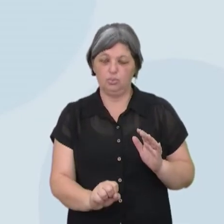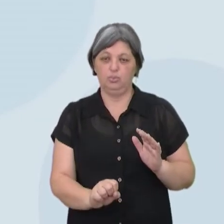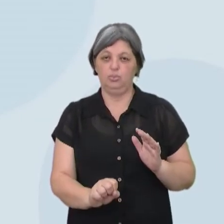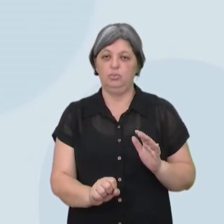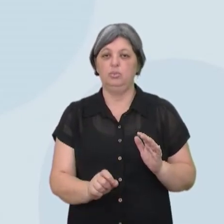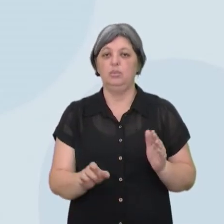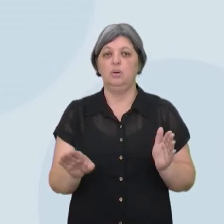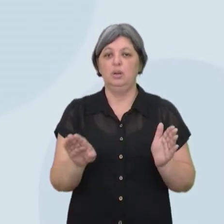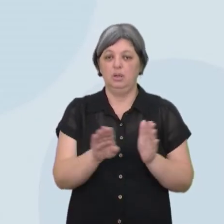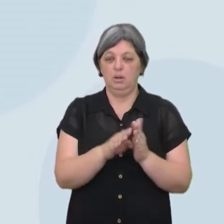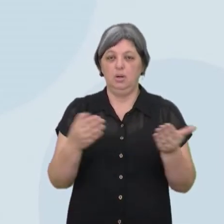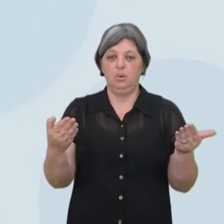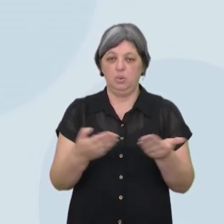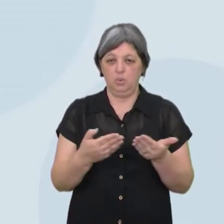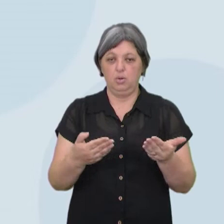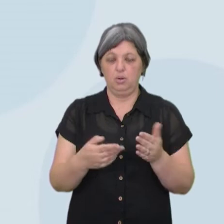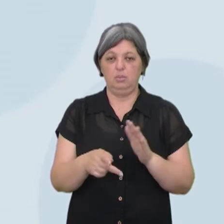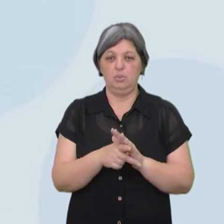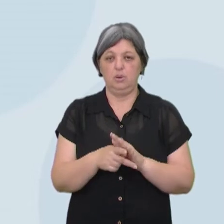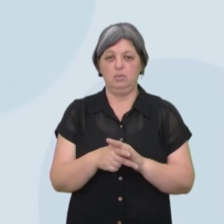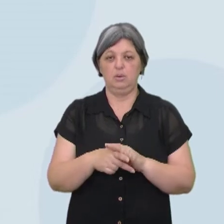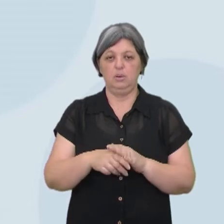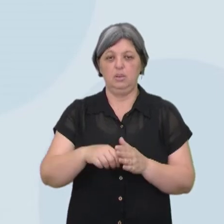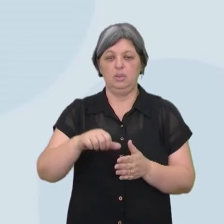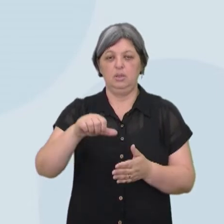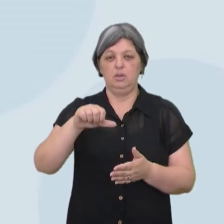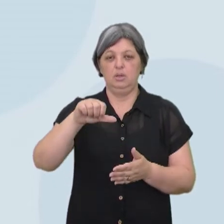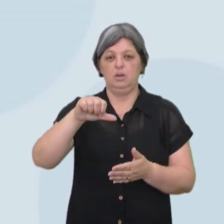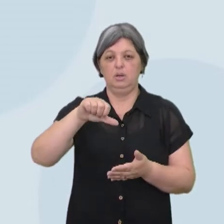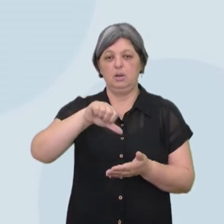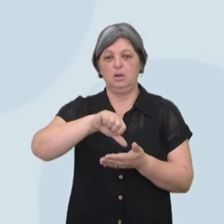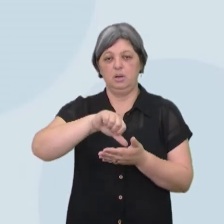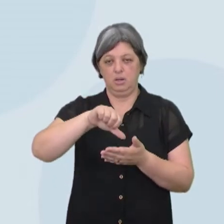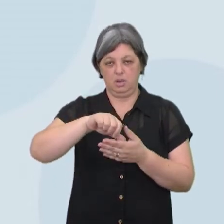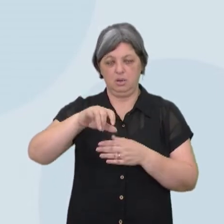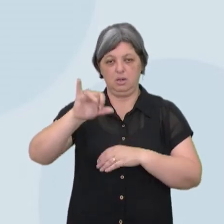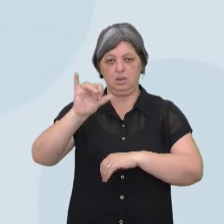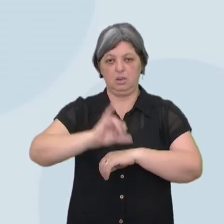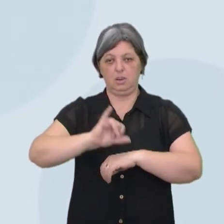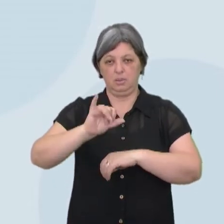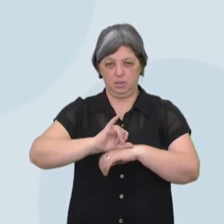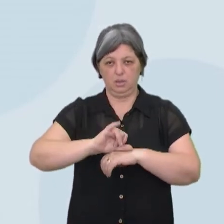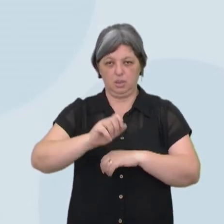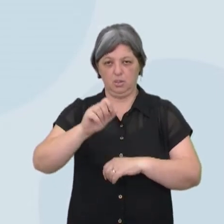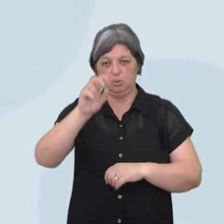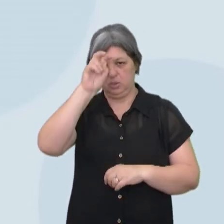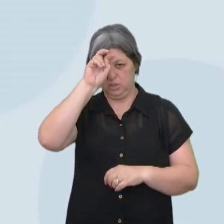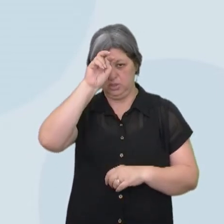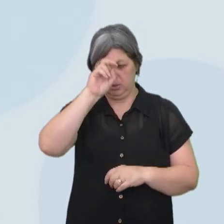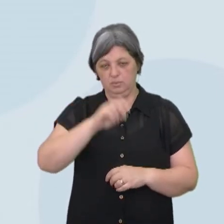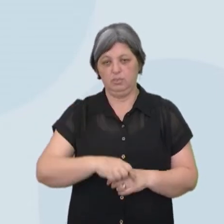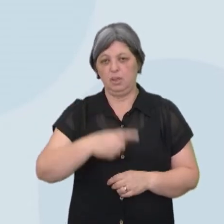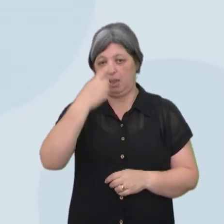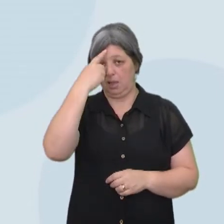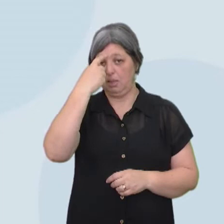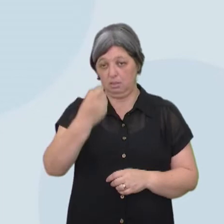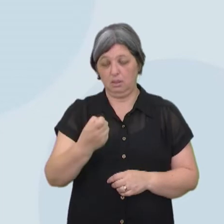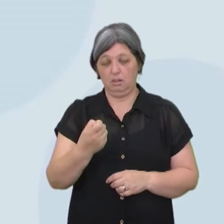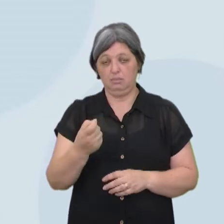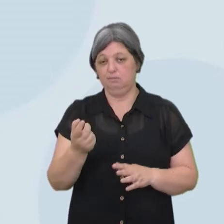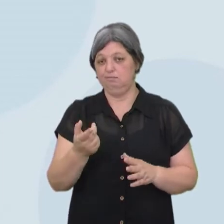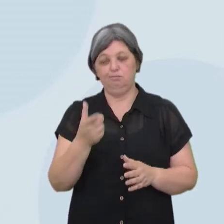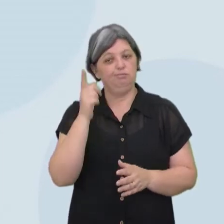atual capital aí do Egito, né? Então, essa era a ideia dele e acabou não